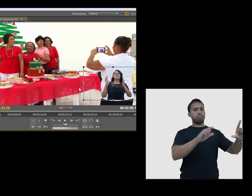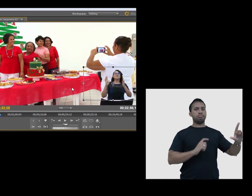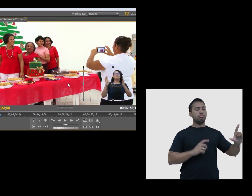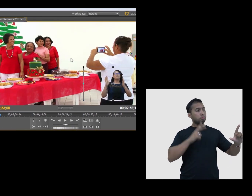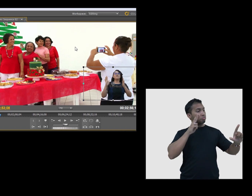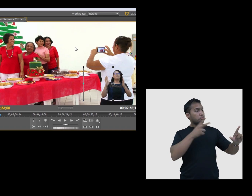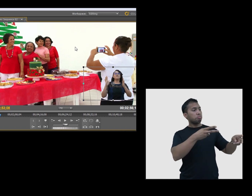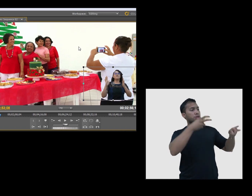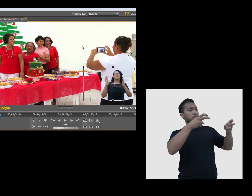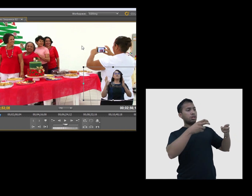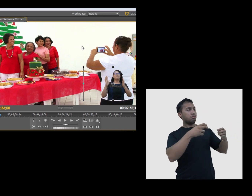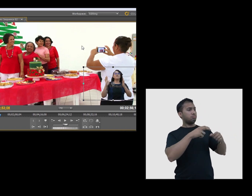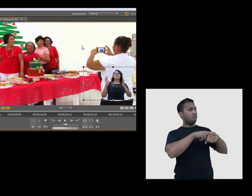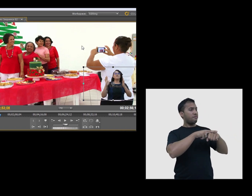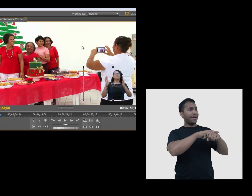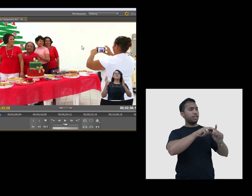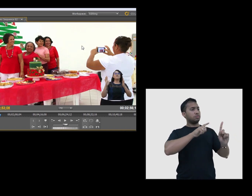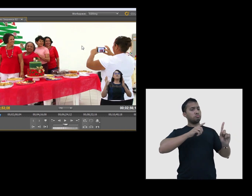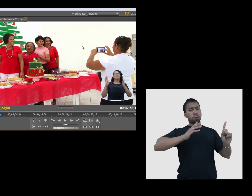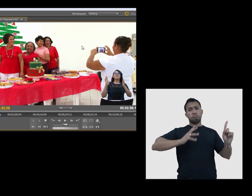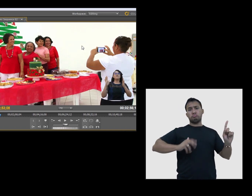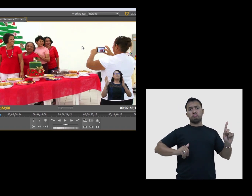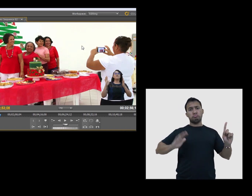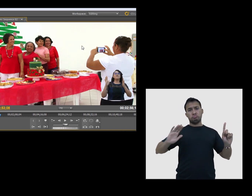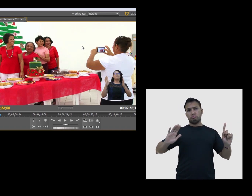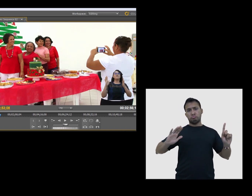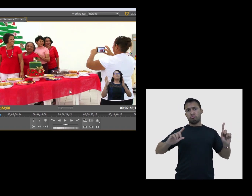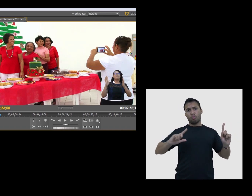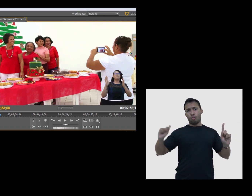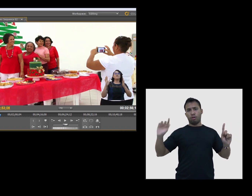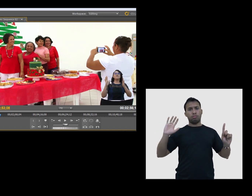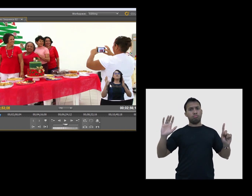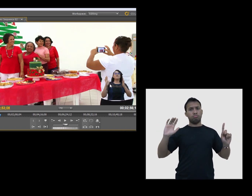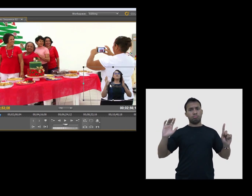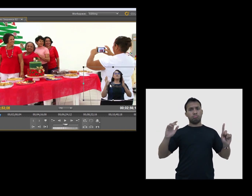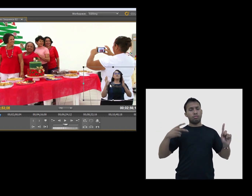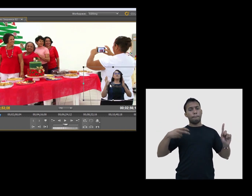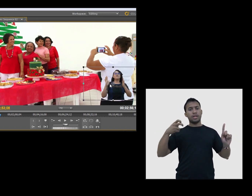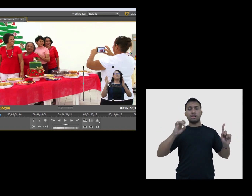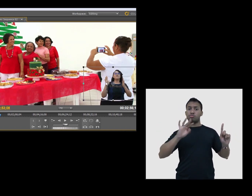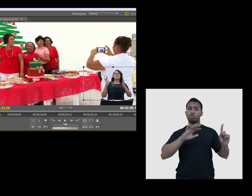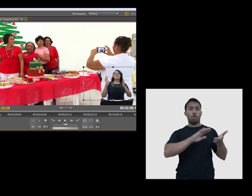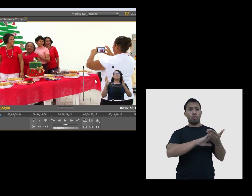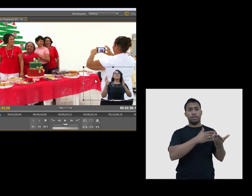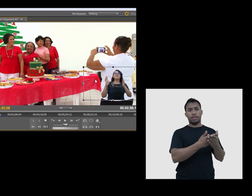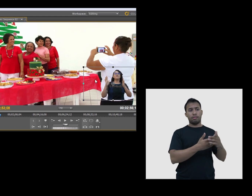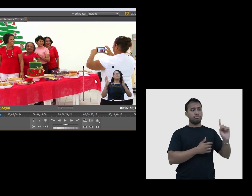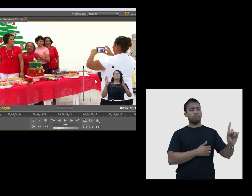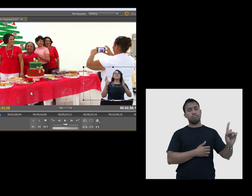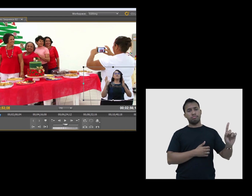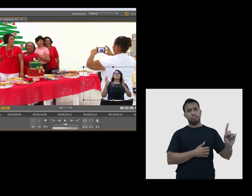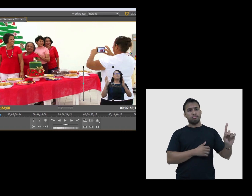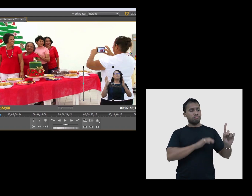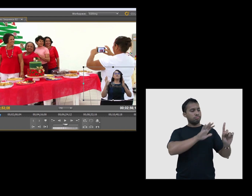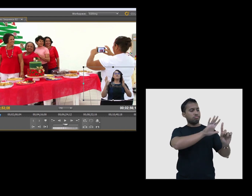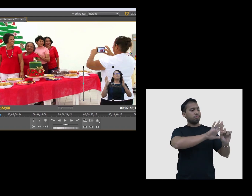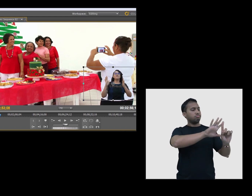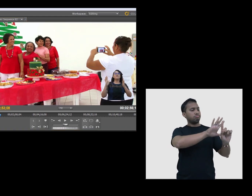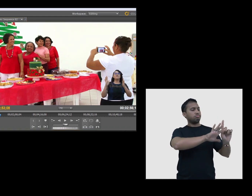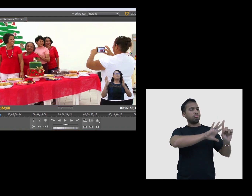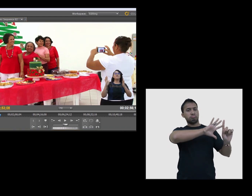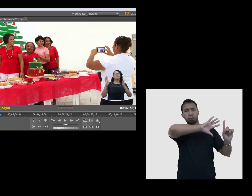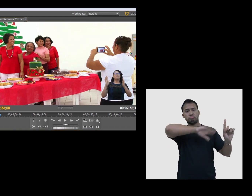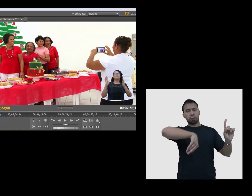verde aqui na imagem, né? A gente percebe que está só o intérprete ali. Ou seja, a gente conseguiu tirar todo o fundo da imagem